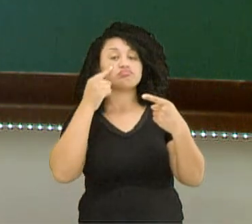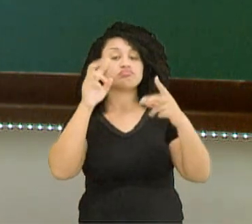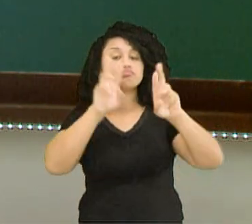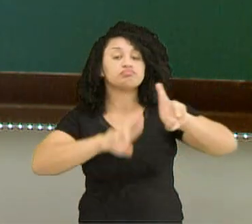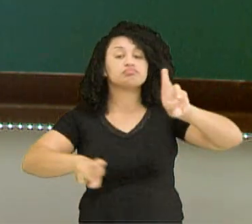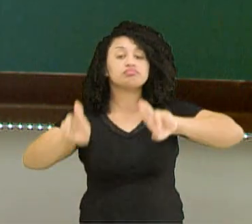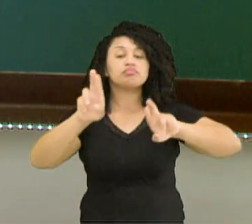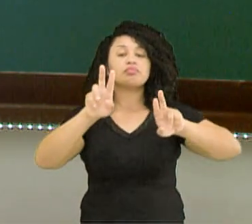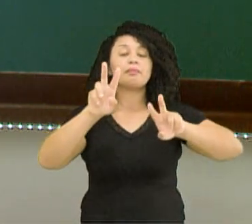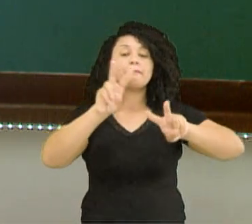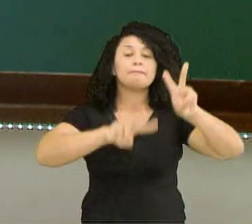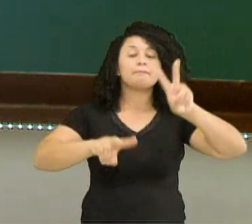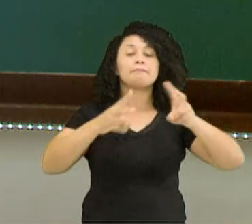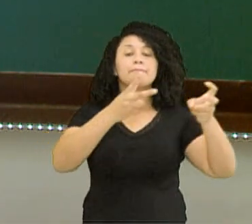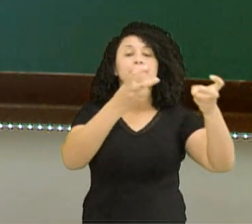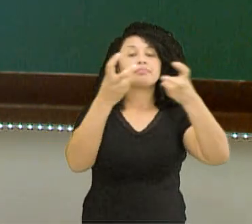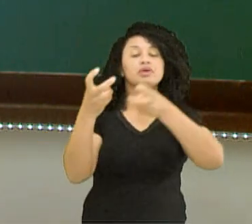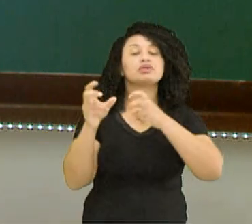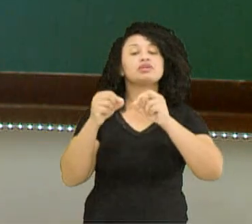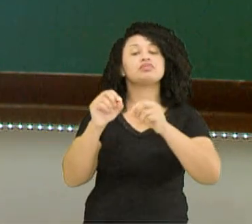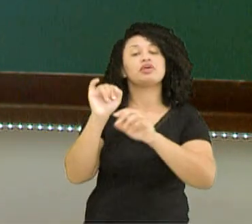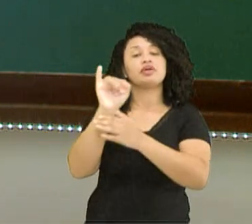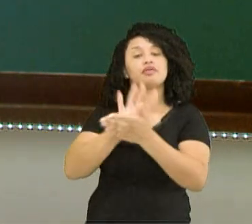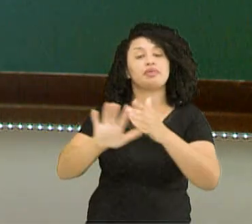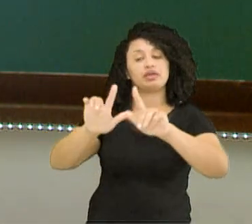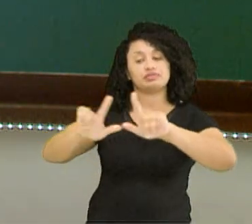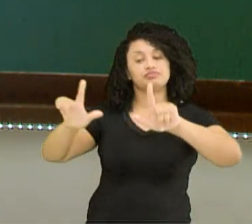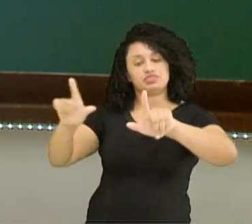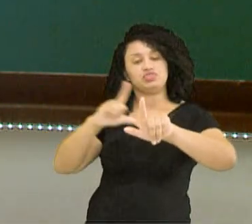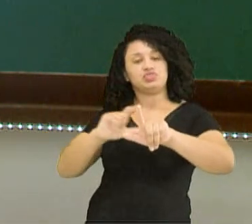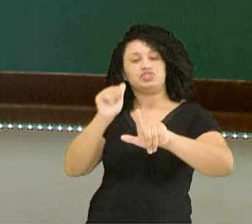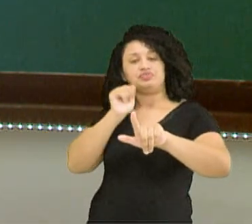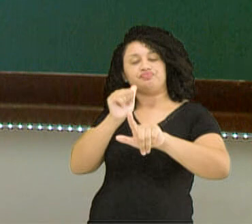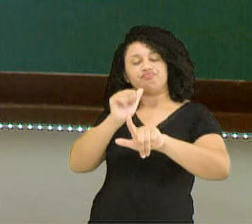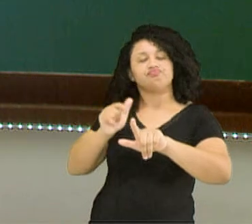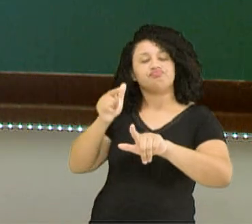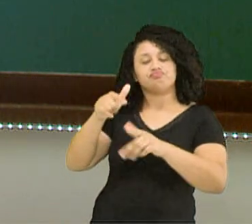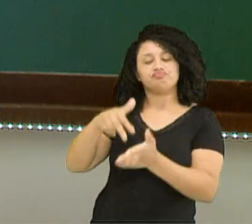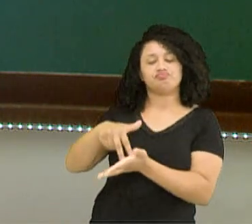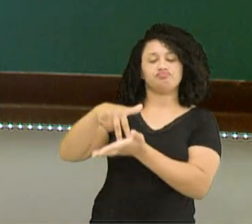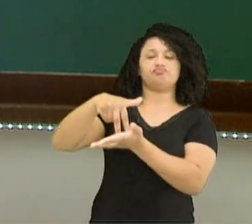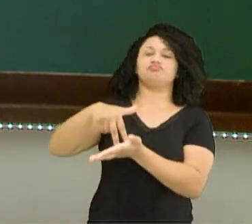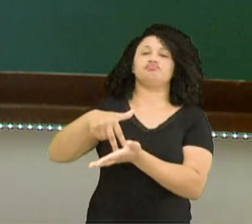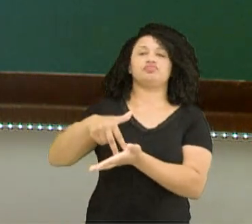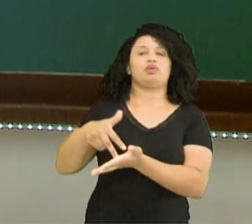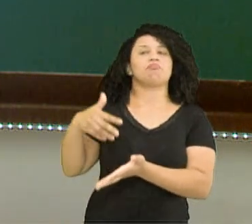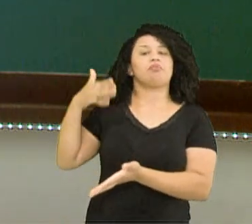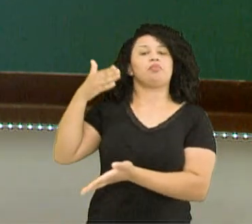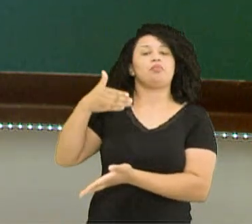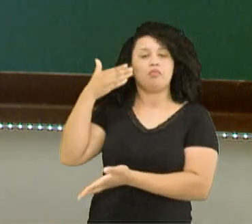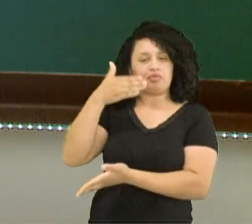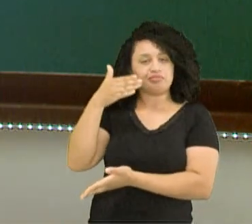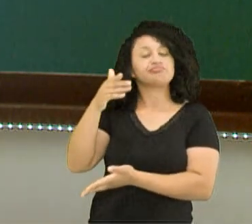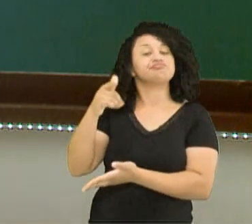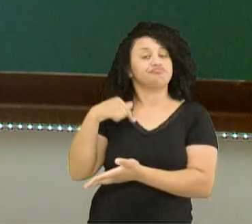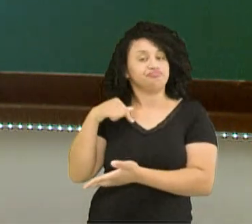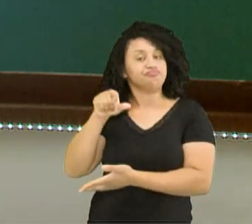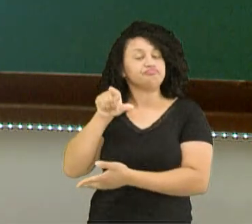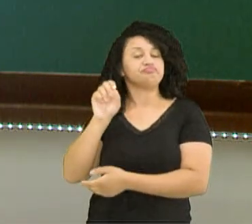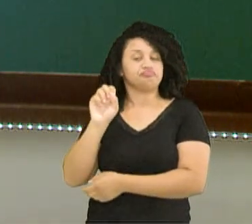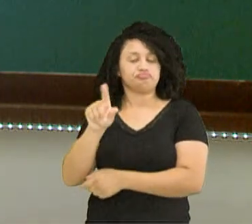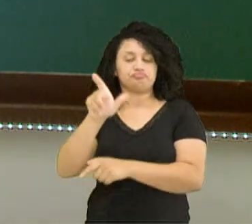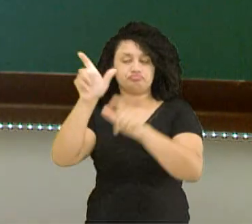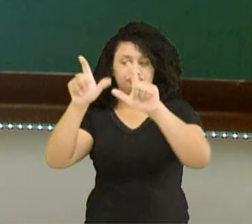observar a imagem. Então, a gente já olhou lá, tinha a Emma Watson, estava num lugar como se estivesse falando, né, para o público, está dando um discurso,